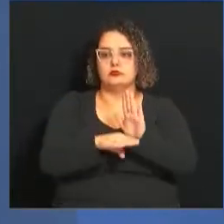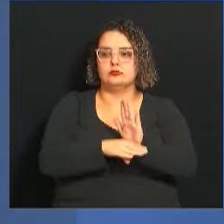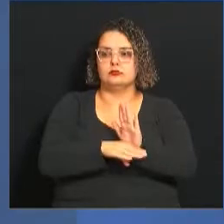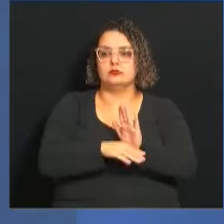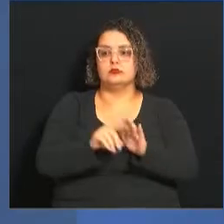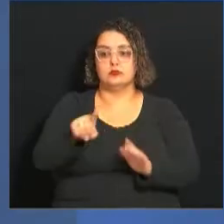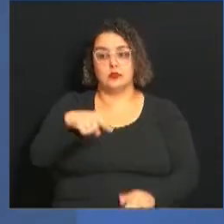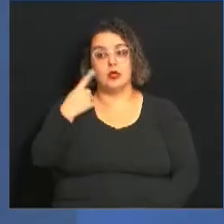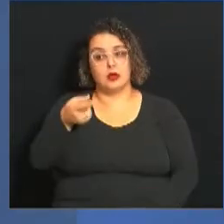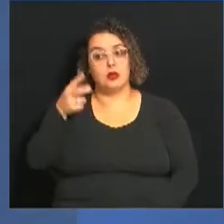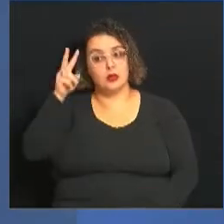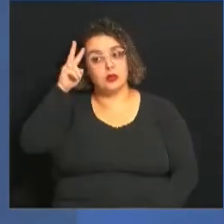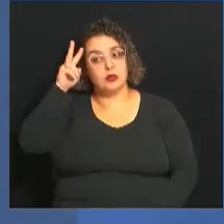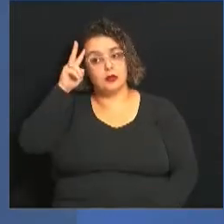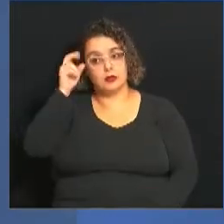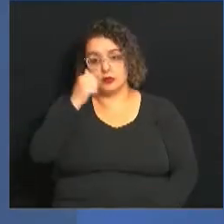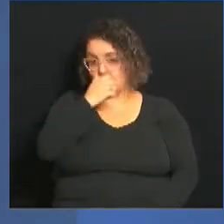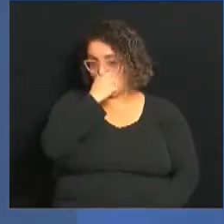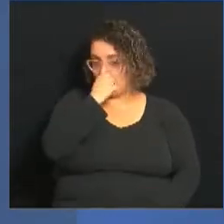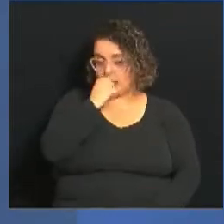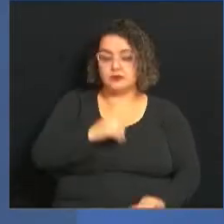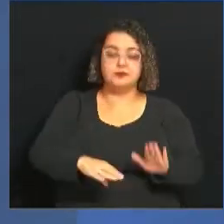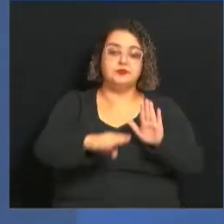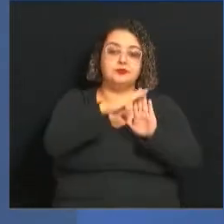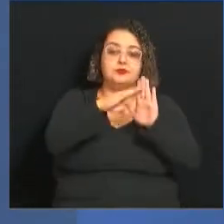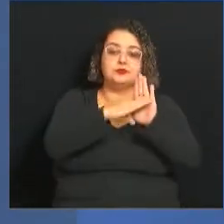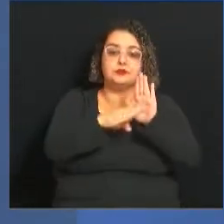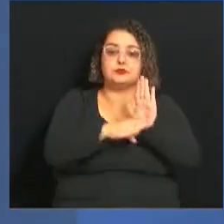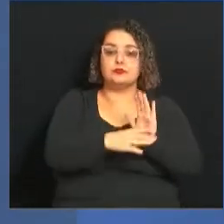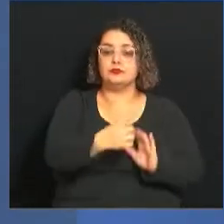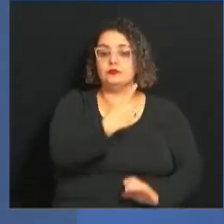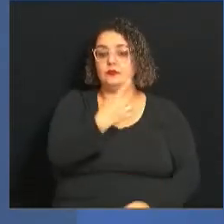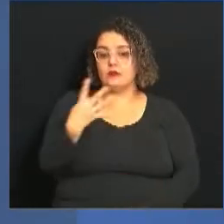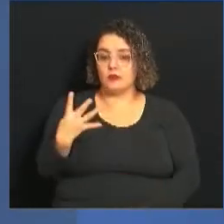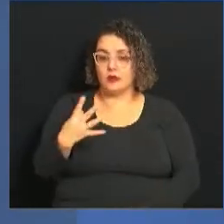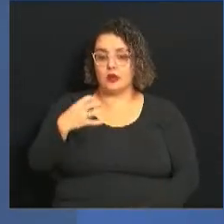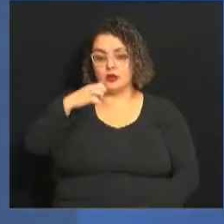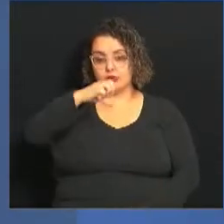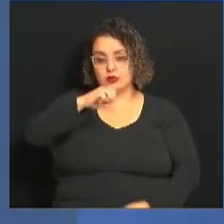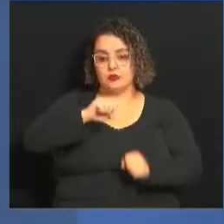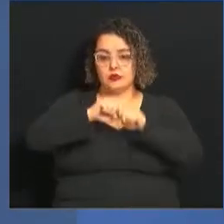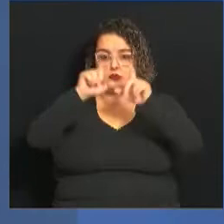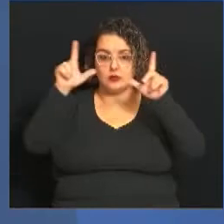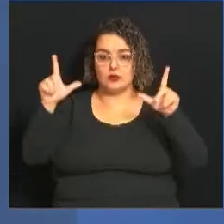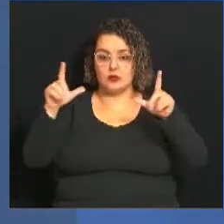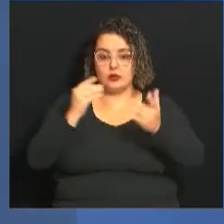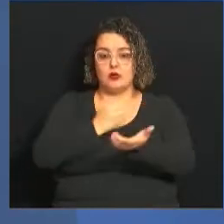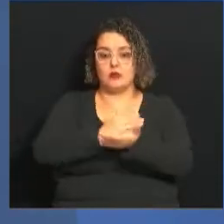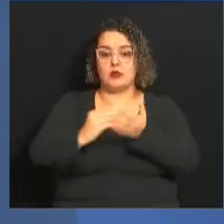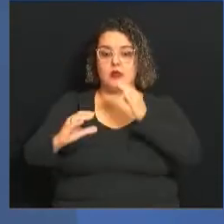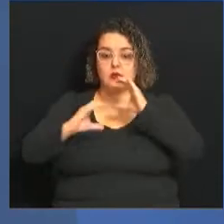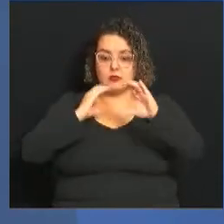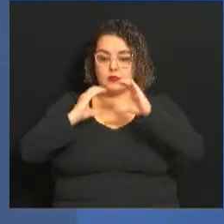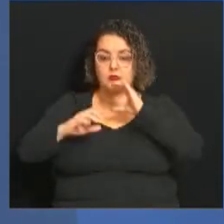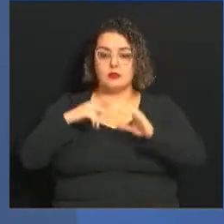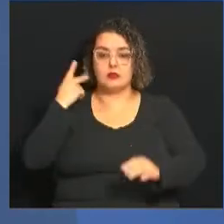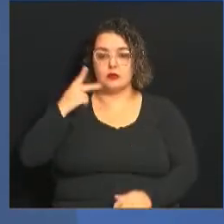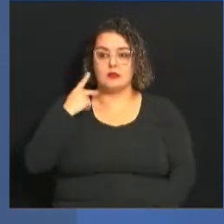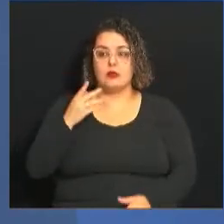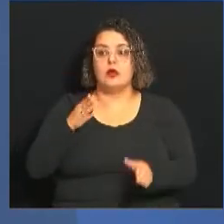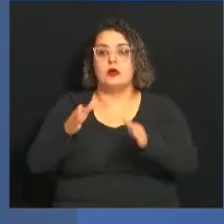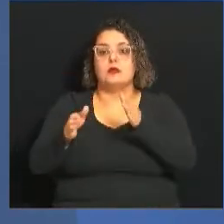próxima segunda-feira, 14 itens. 9 horas da manhã, começa o comunicado de vereadores, período em